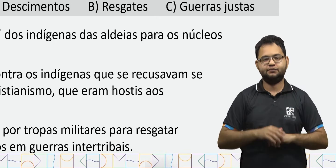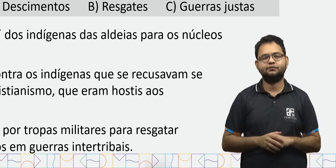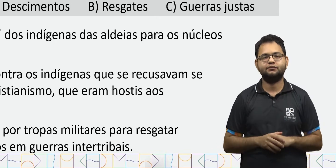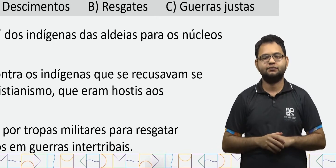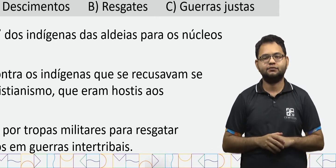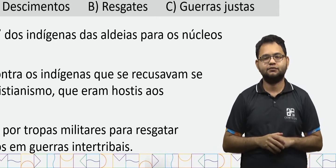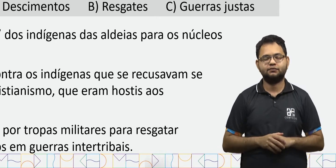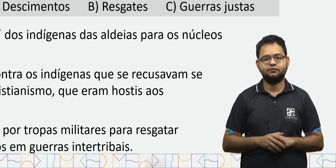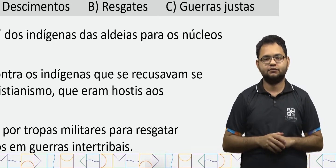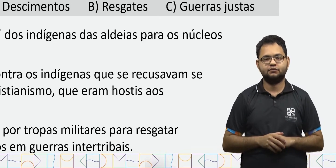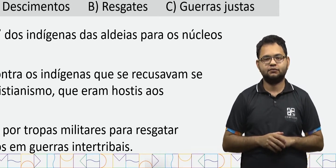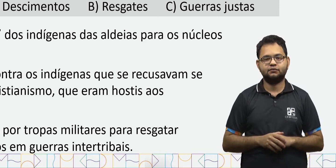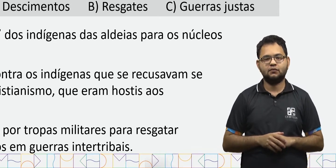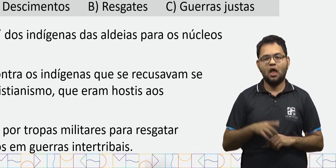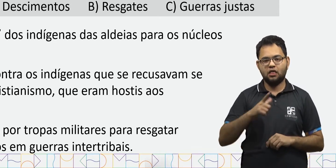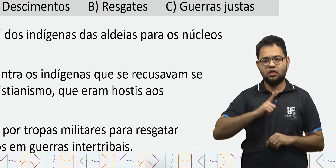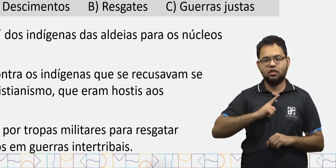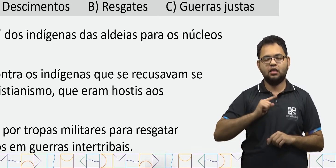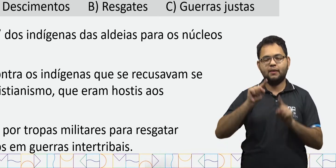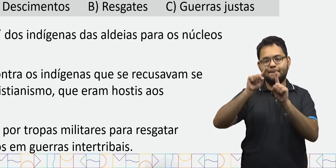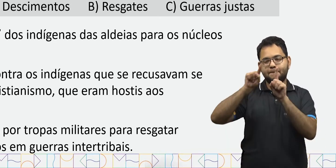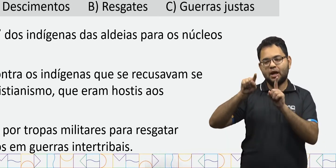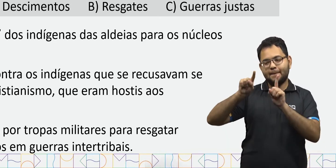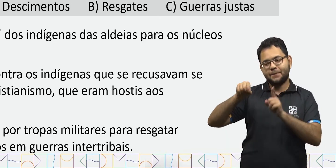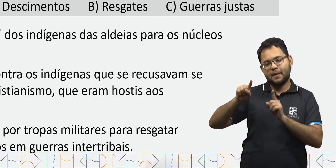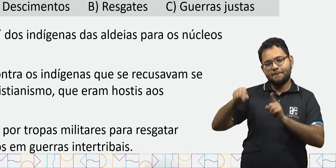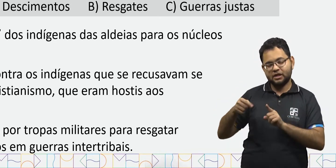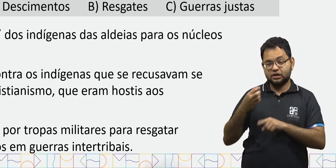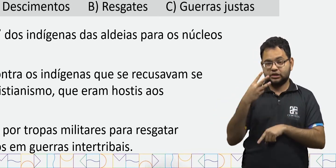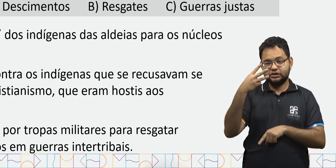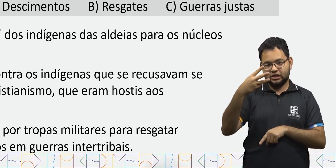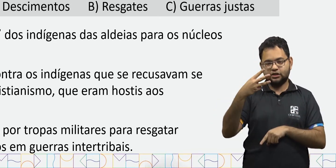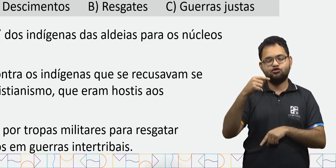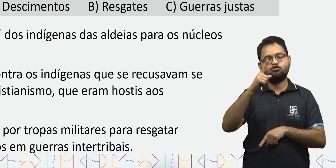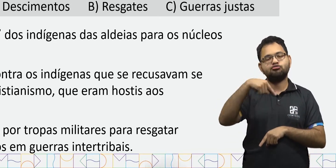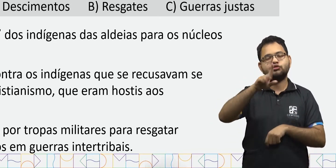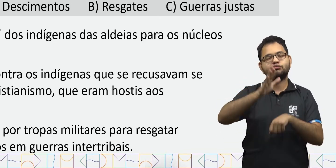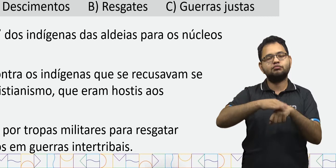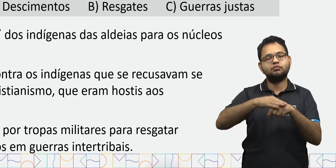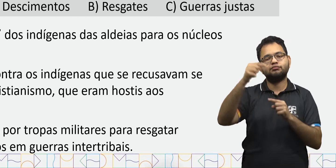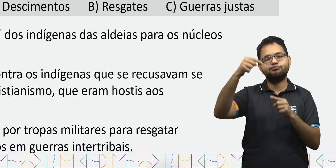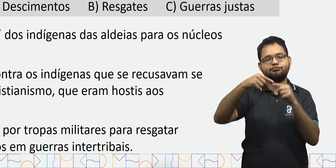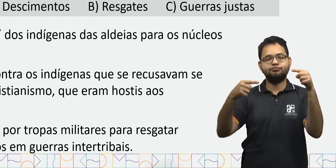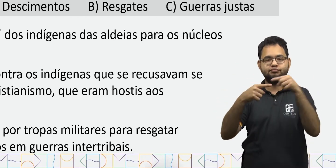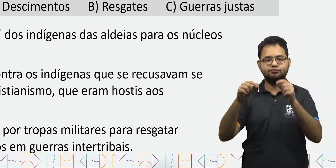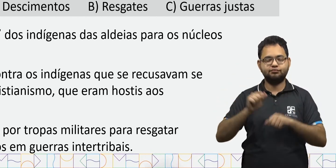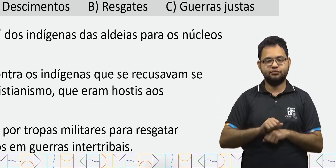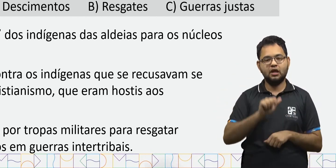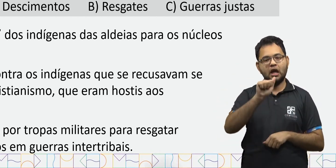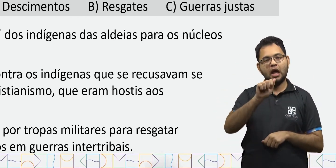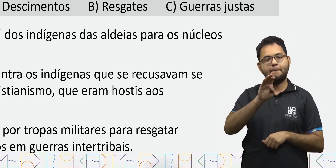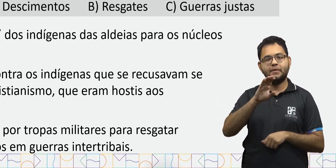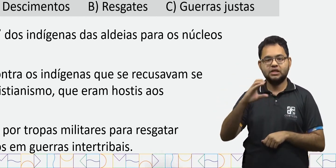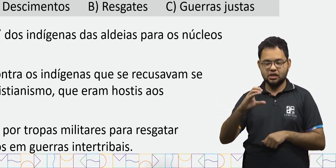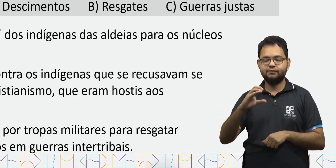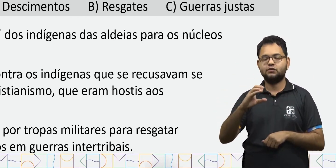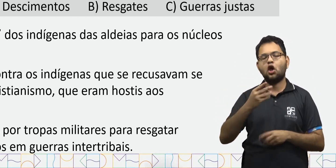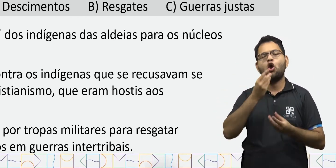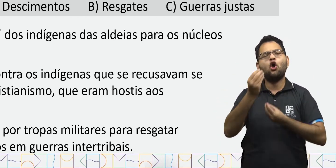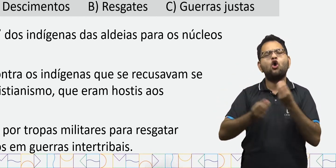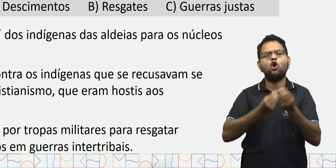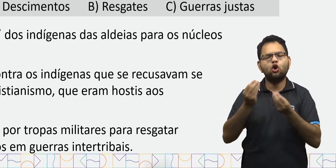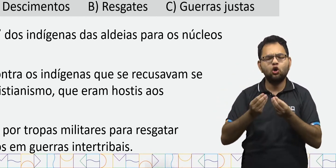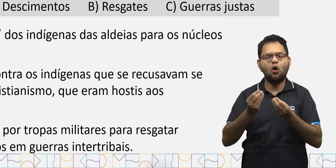trabalhassem nessa exploração dos recursos naturais. Indique as formas relacionando a cada uma das